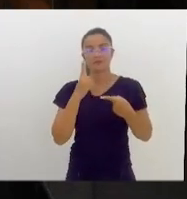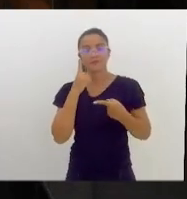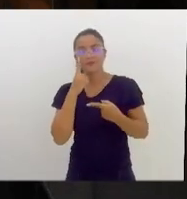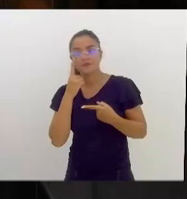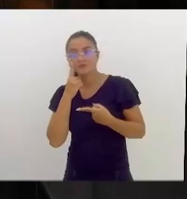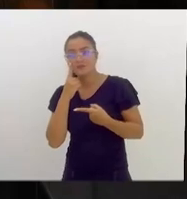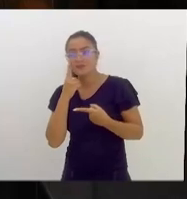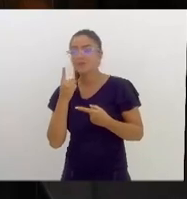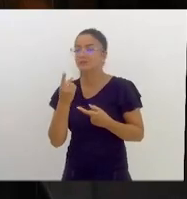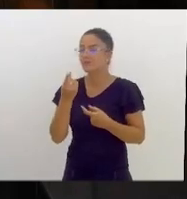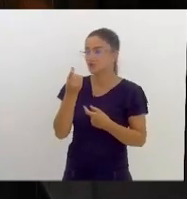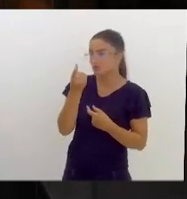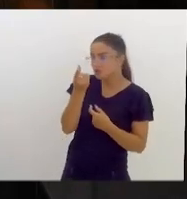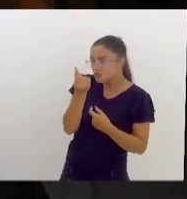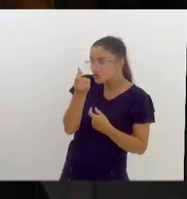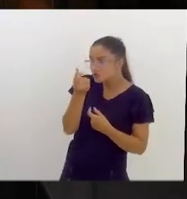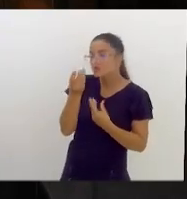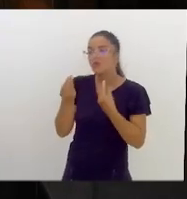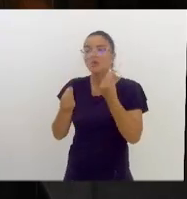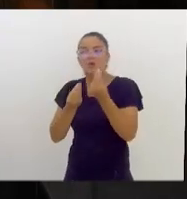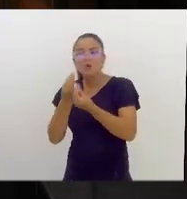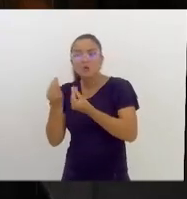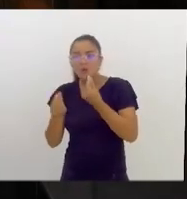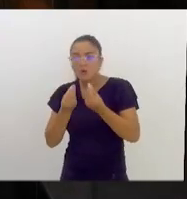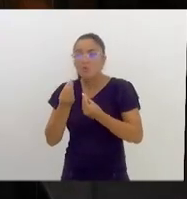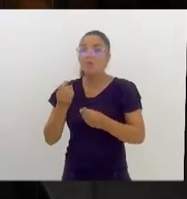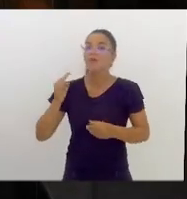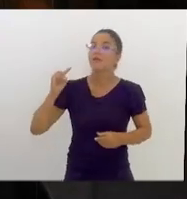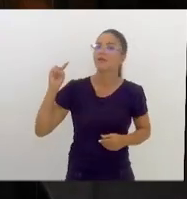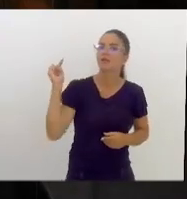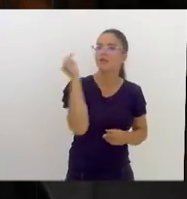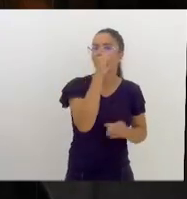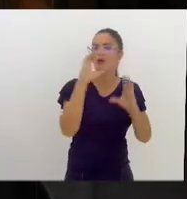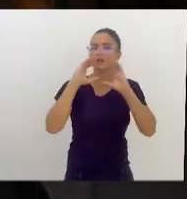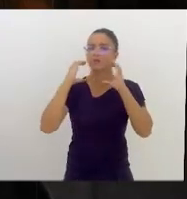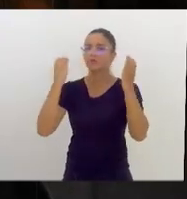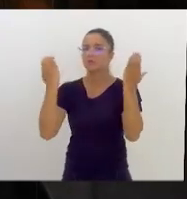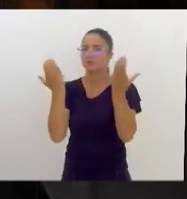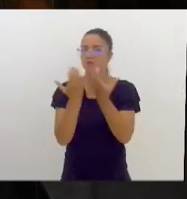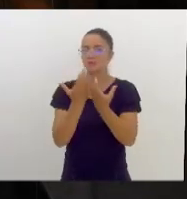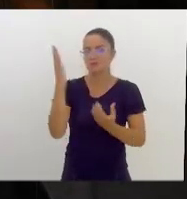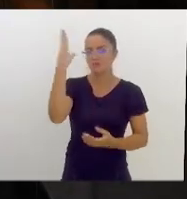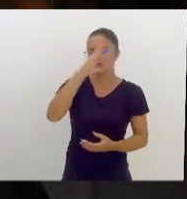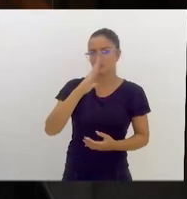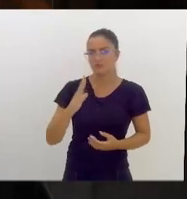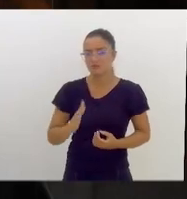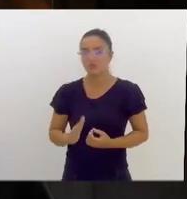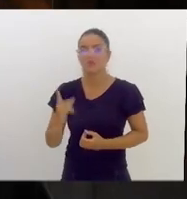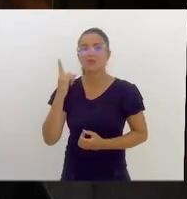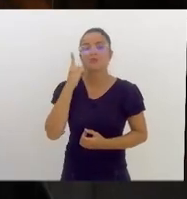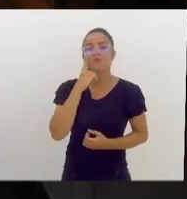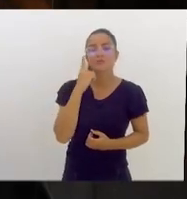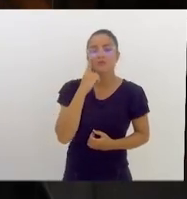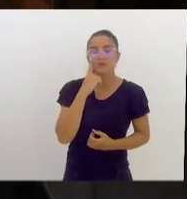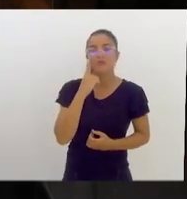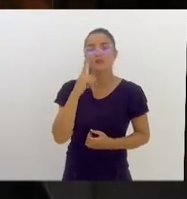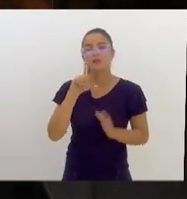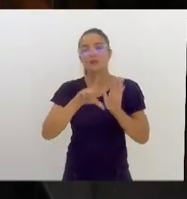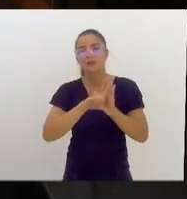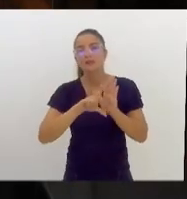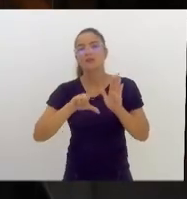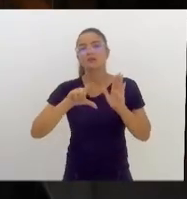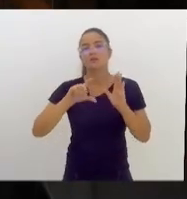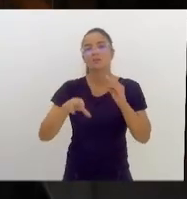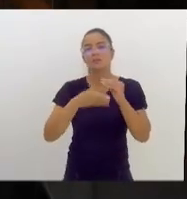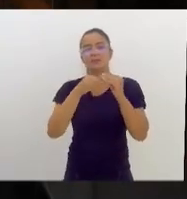na negociação política com o Congresso Nacional, para mudar essa lei complementar que bota IPCA mais 4.